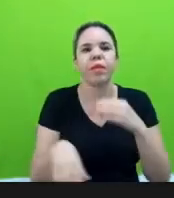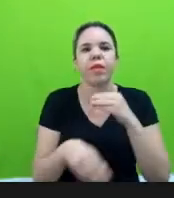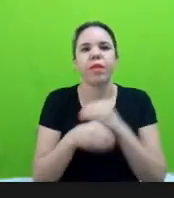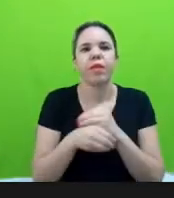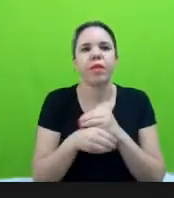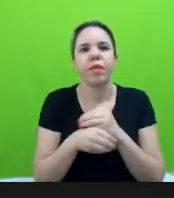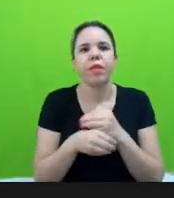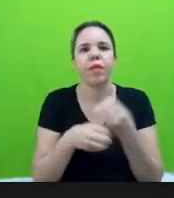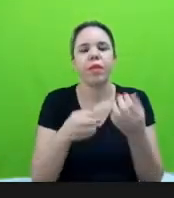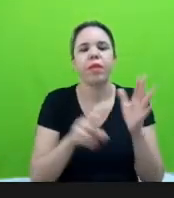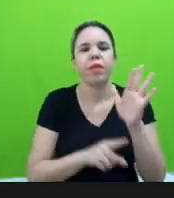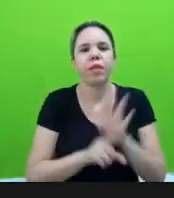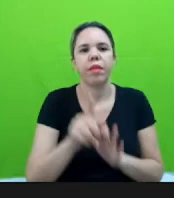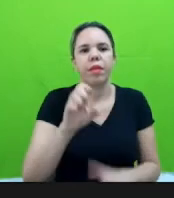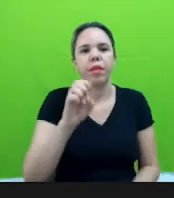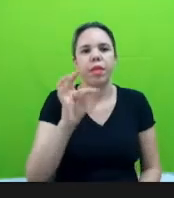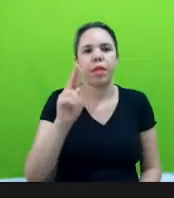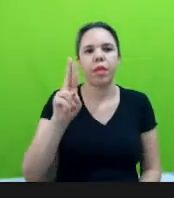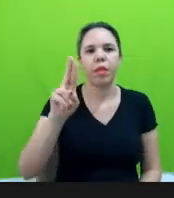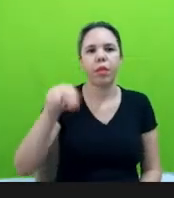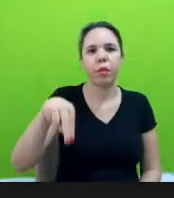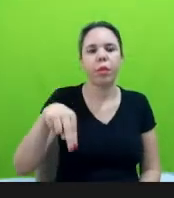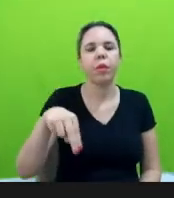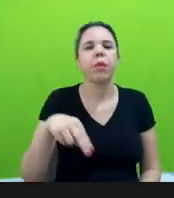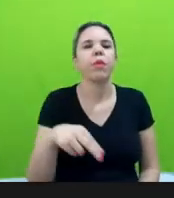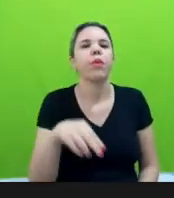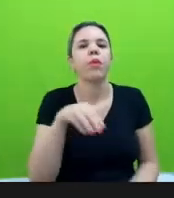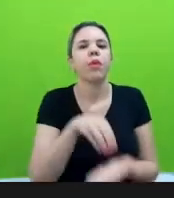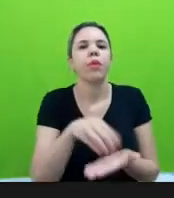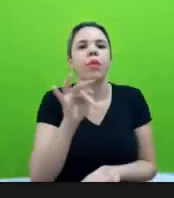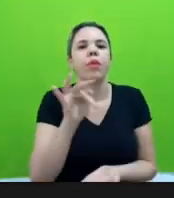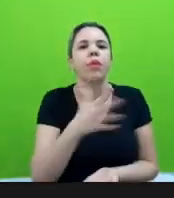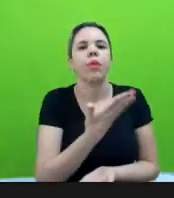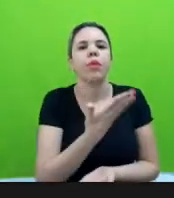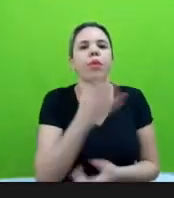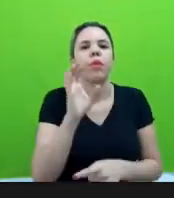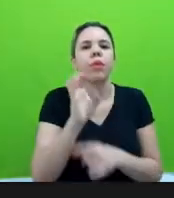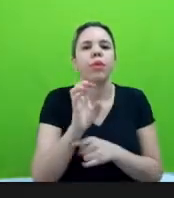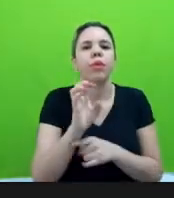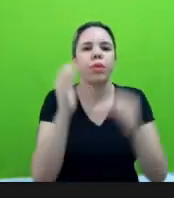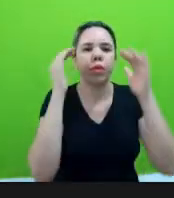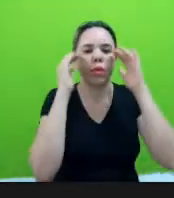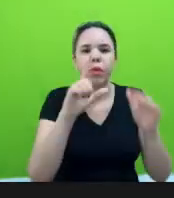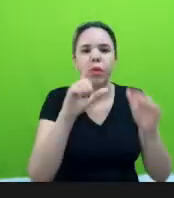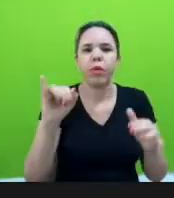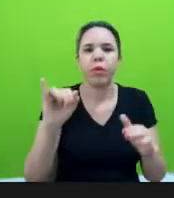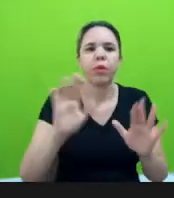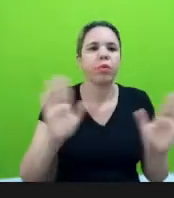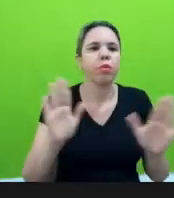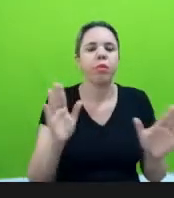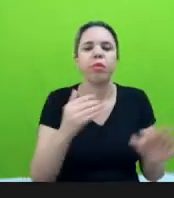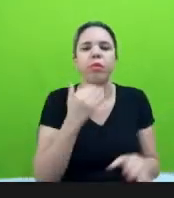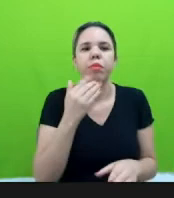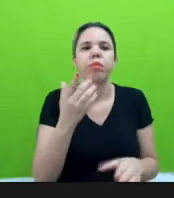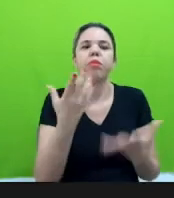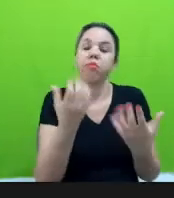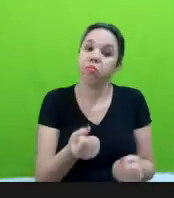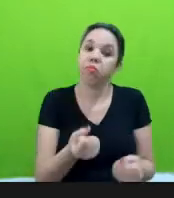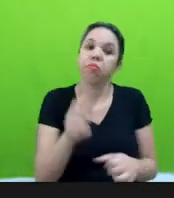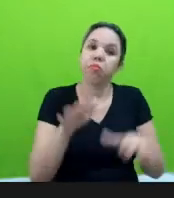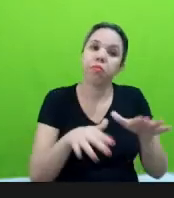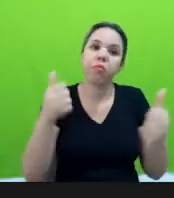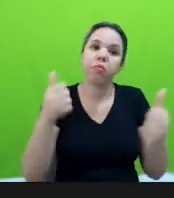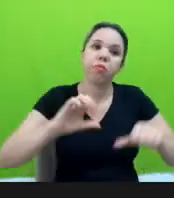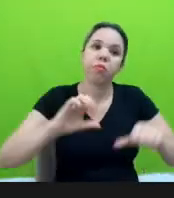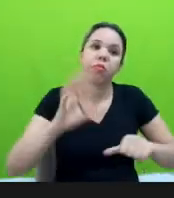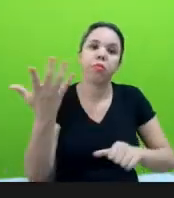do Elton Romano, ele falou, nos órgãos federais e estaduais o cumprimento da LAI não é pleno, mas ainda é aceitável. O pior acontece nos